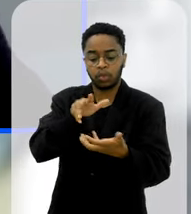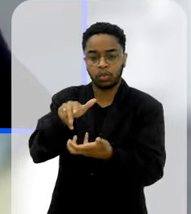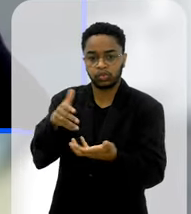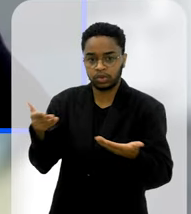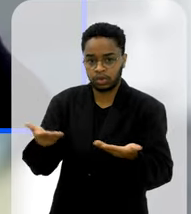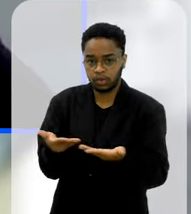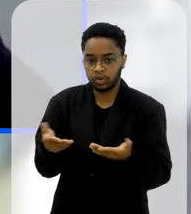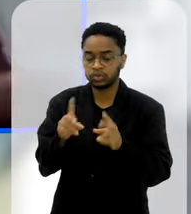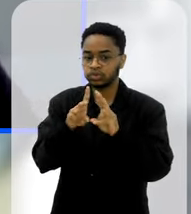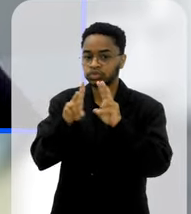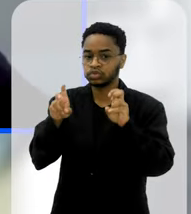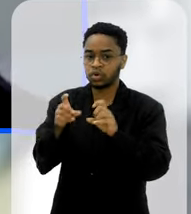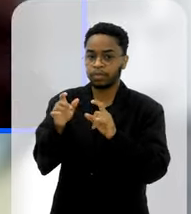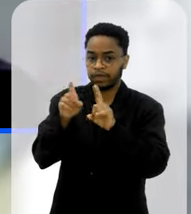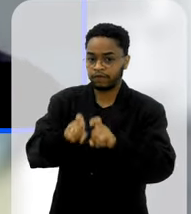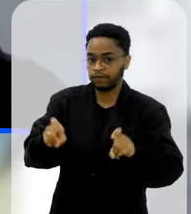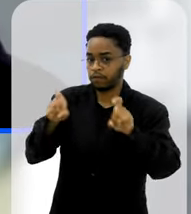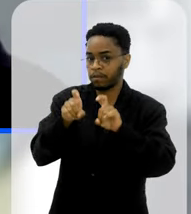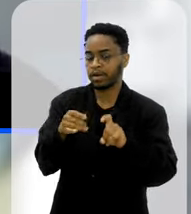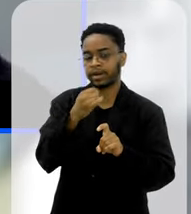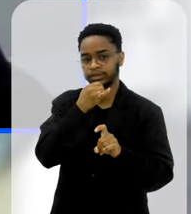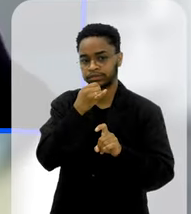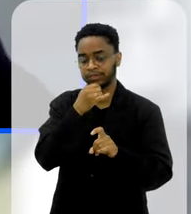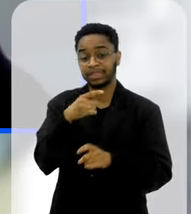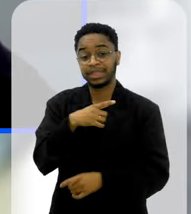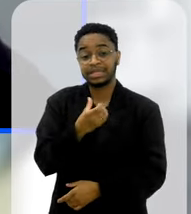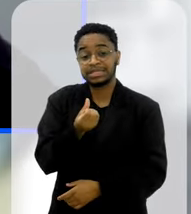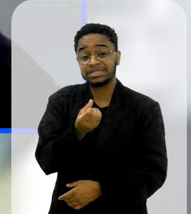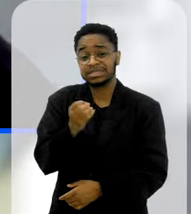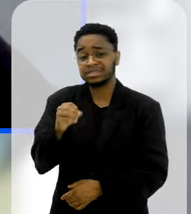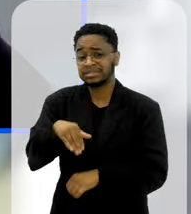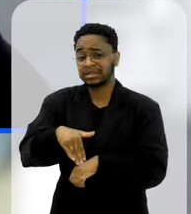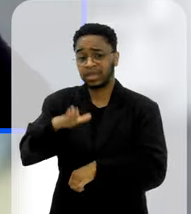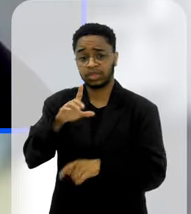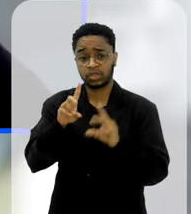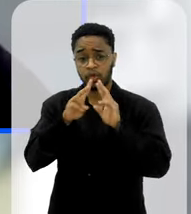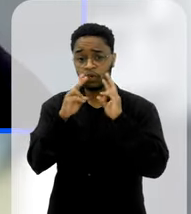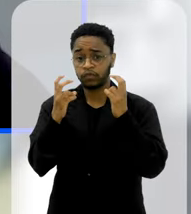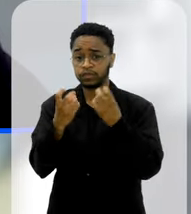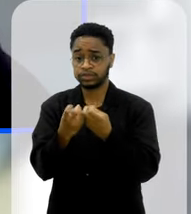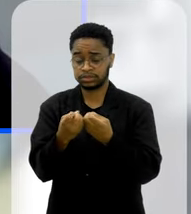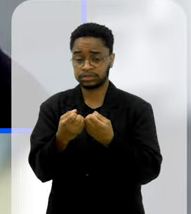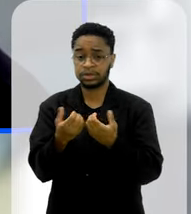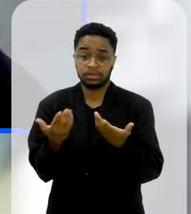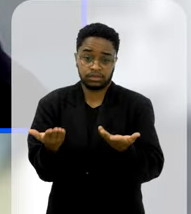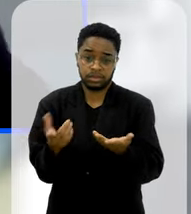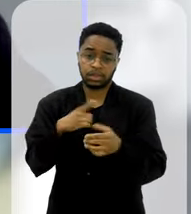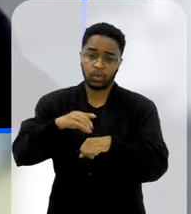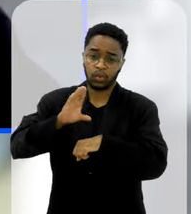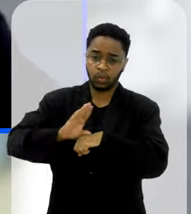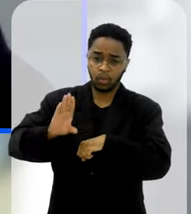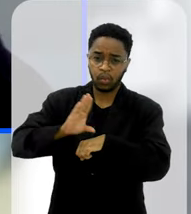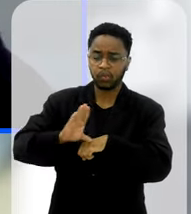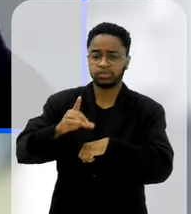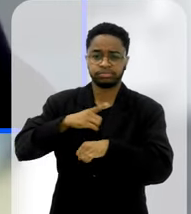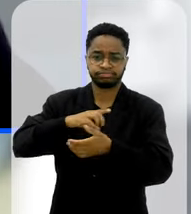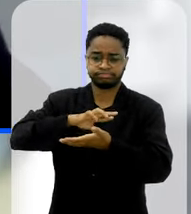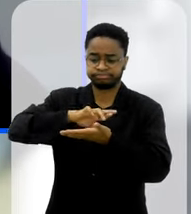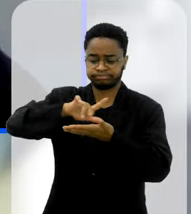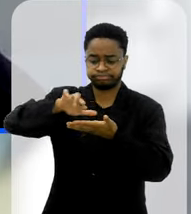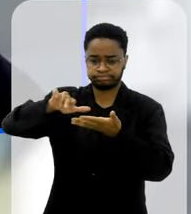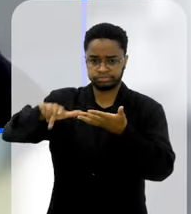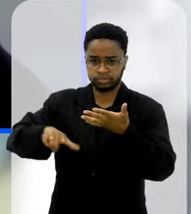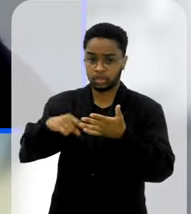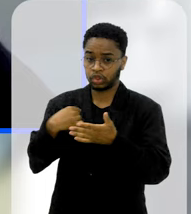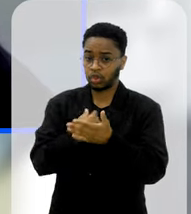no mundo atual, a questão da informática, por exemplo. São 60 oficinas. Oficinas são mini